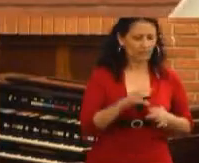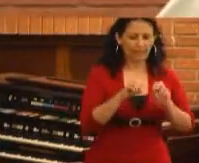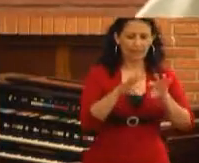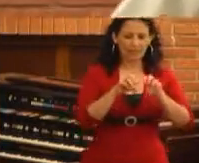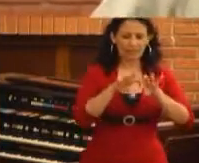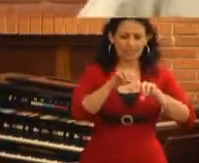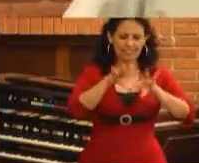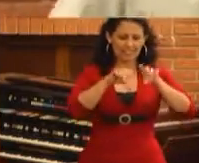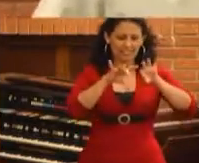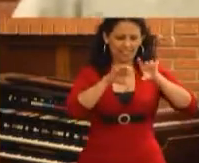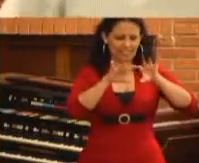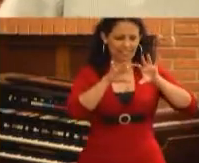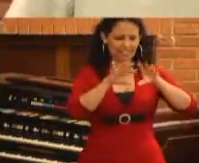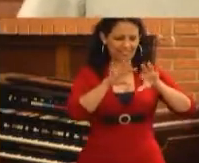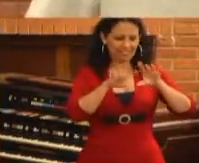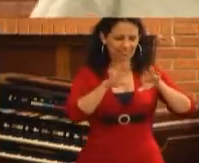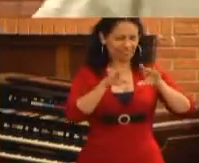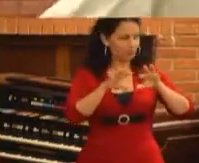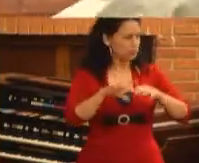lá. Esperoso.